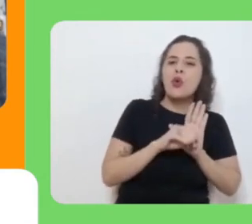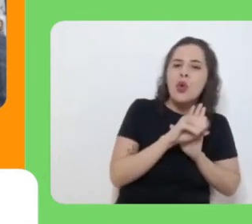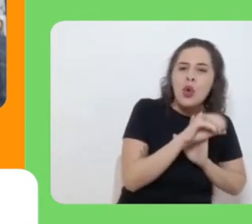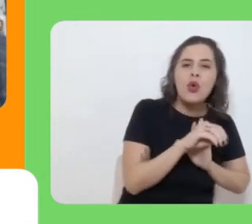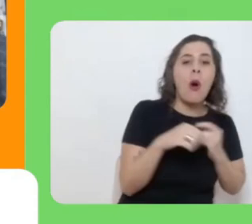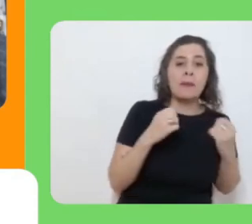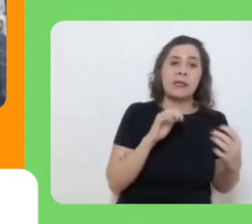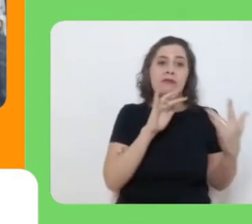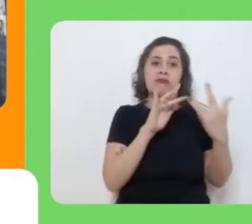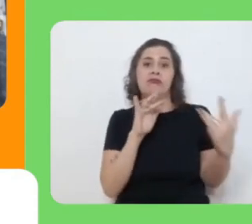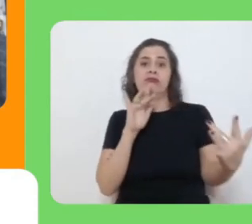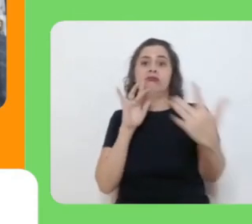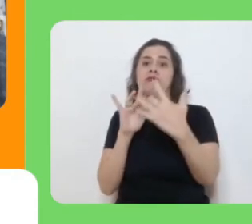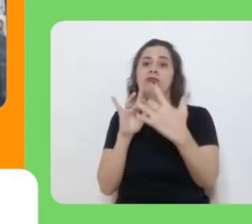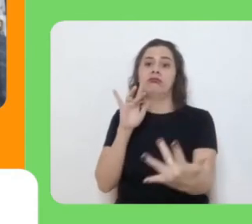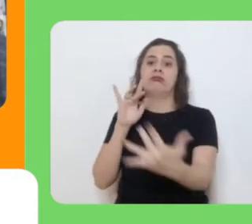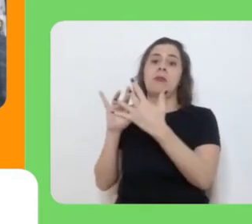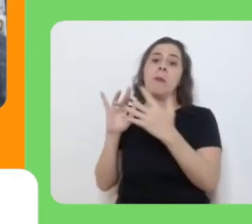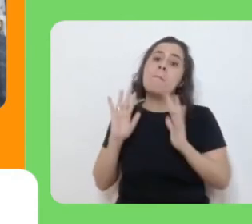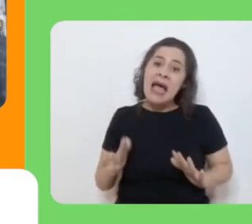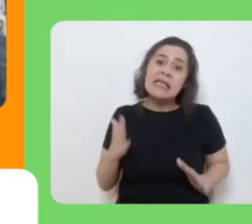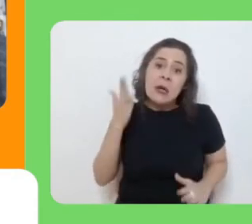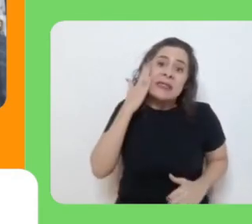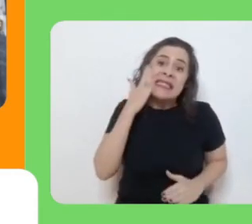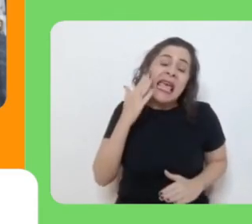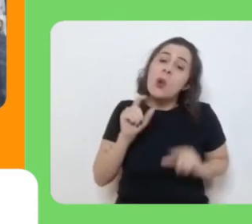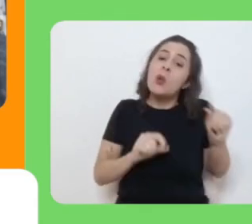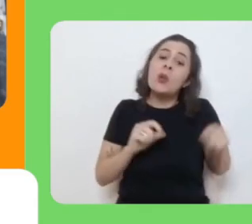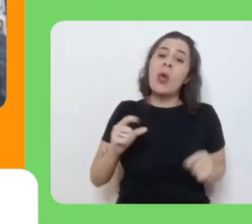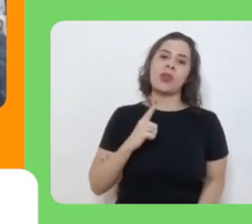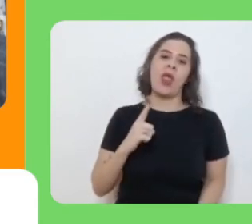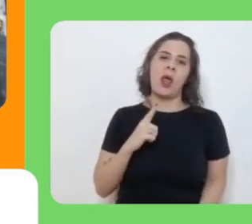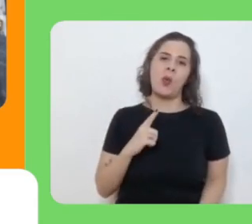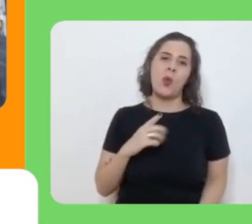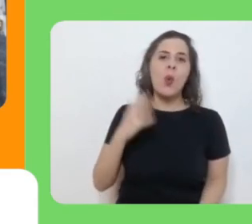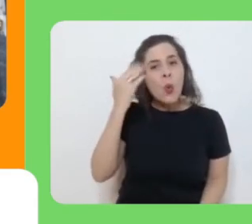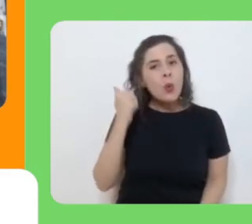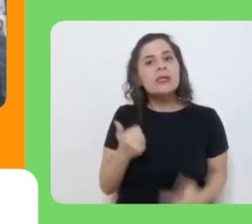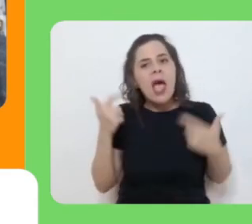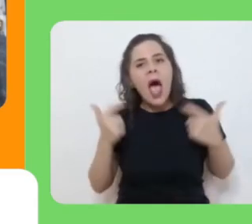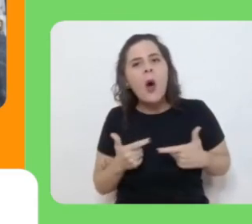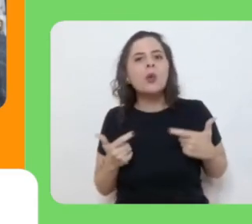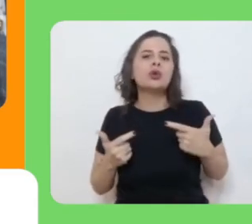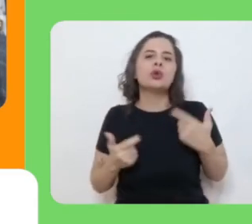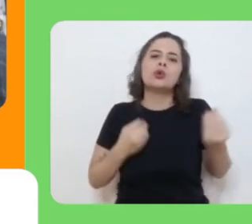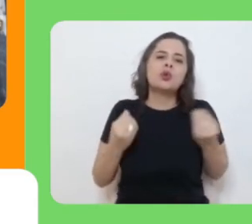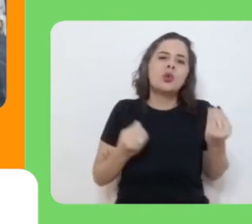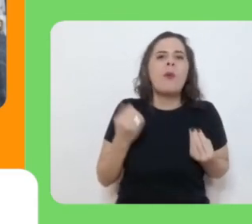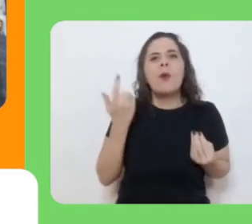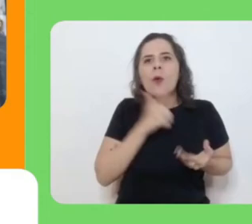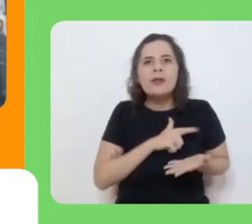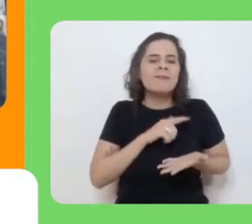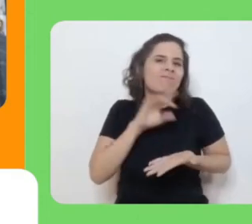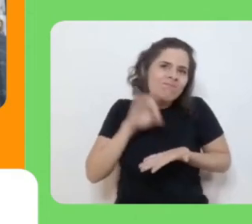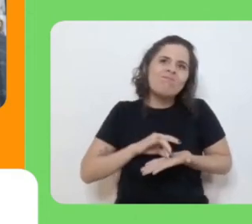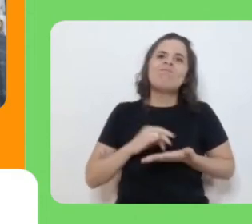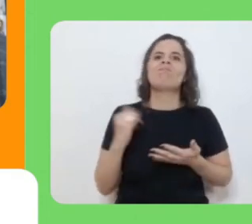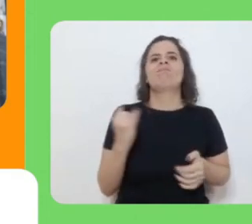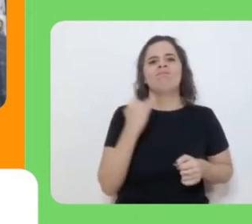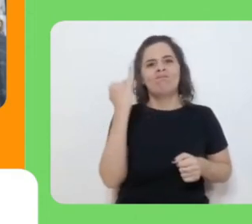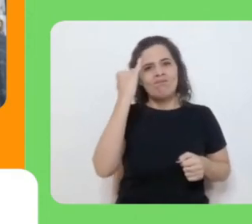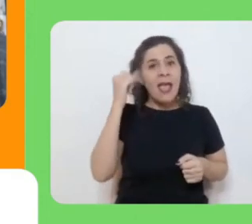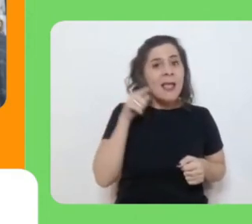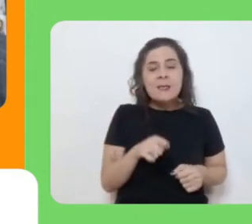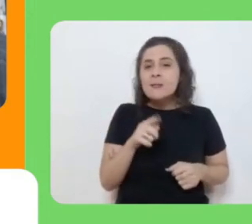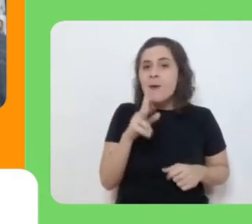assim, pelo menos eu sei o que eu vou ter. Eu sei aonde, né? Essa coisa da transparência realmente foi muito importante. Acho que